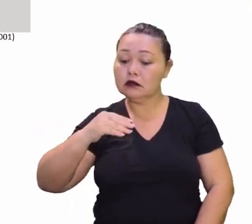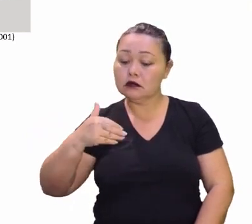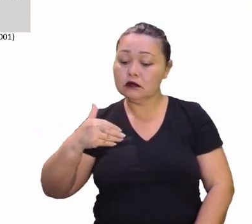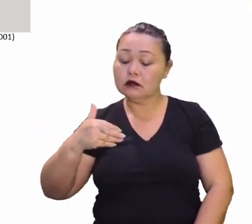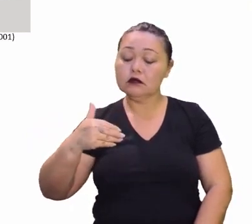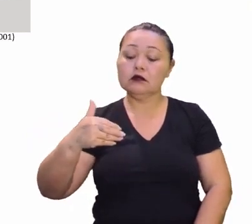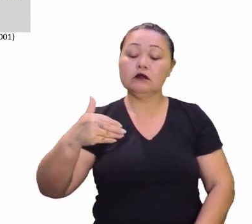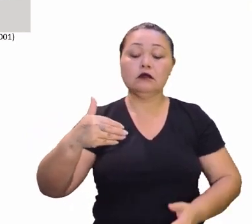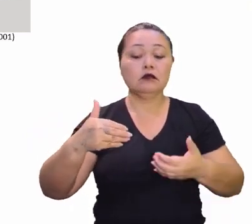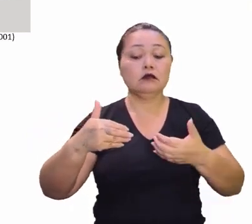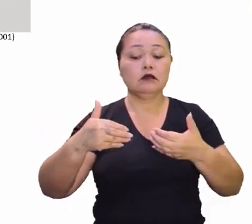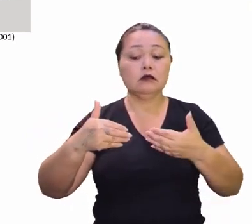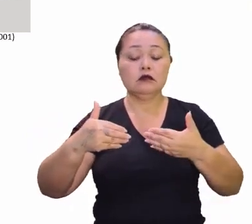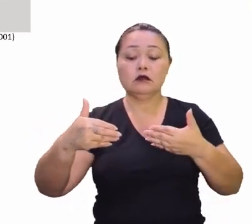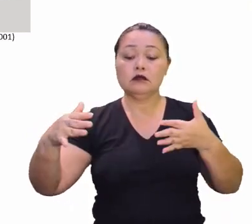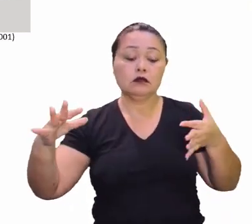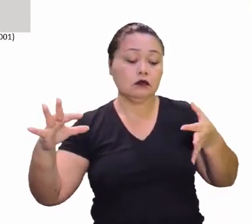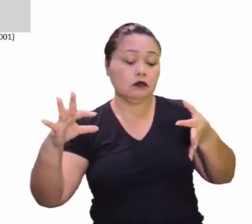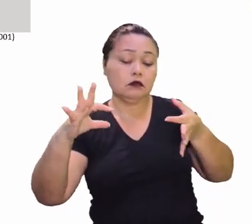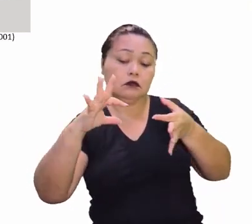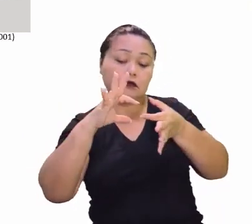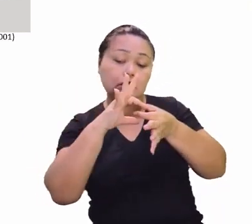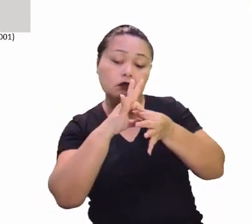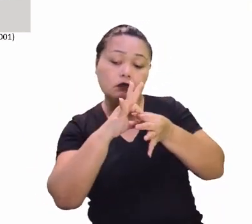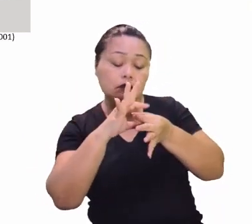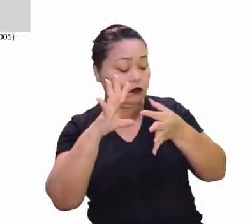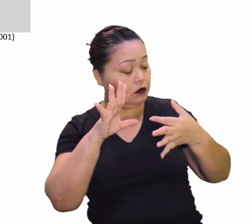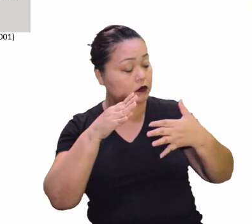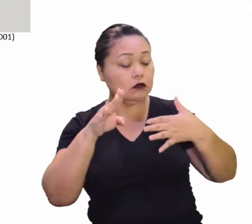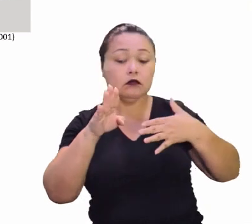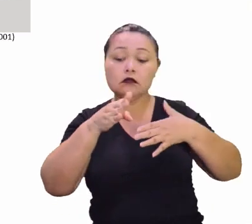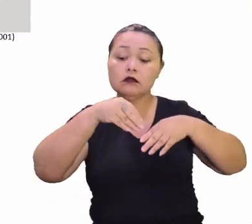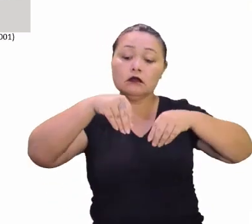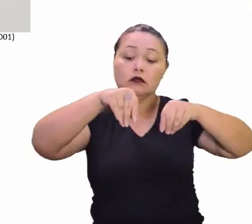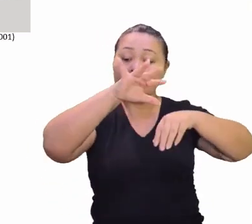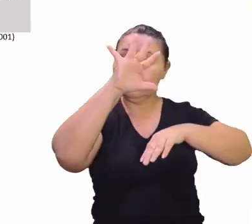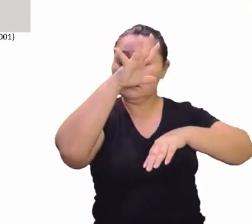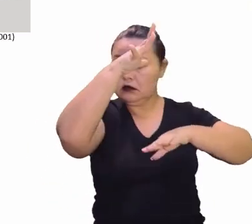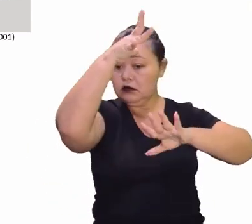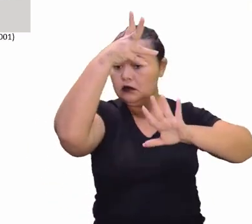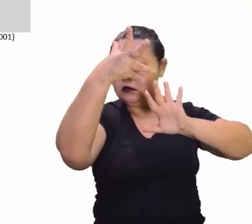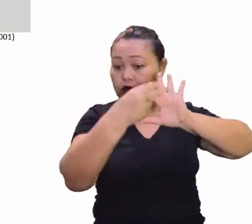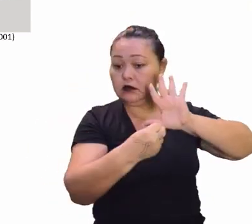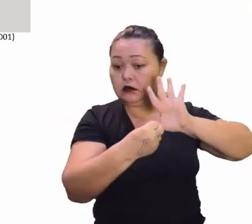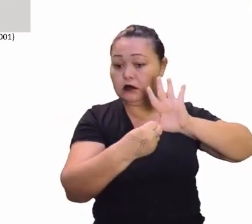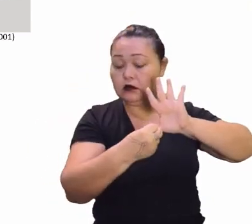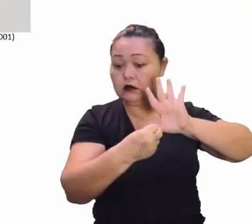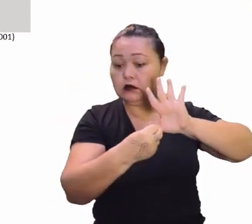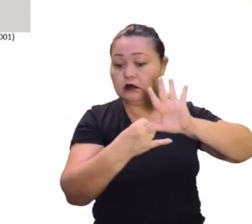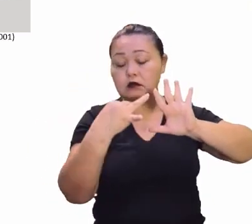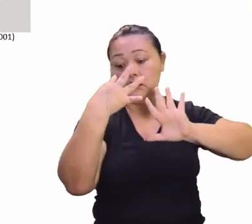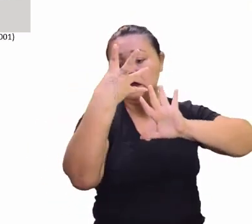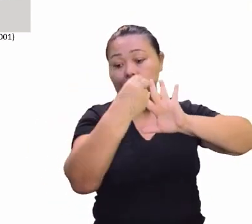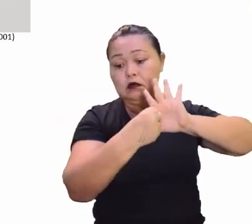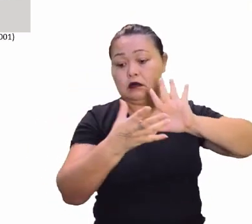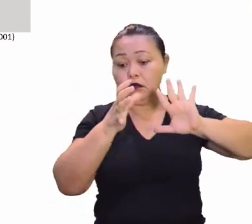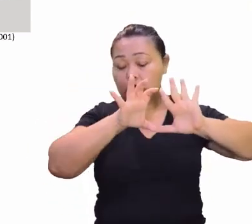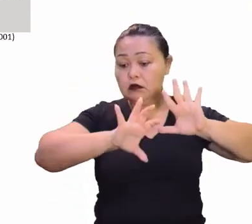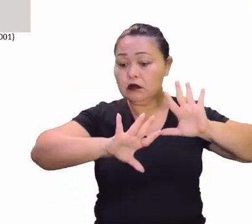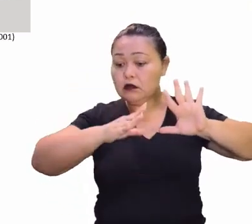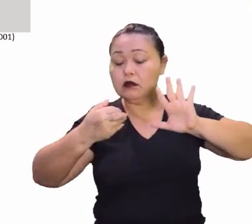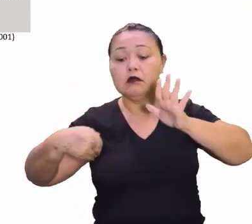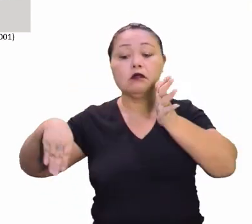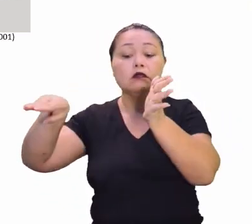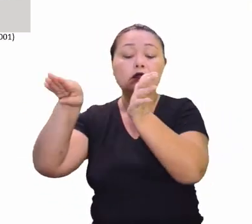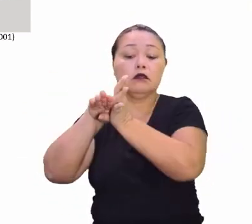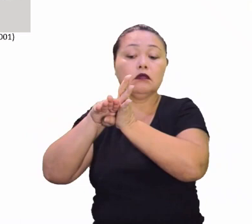de fazer essa ligação, conexão da Amazônia, a região amazônica, passando pelo centro-oeste,